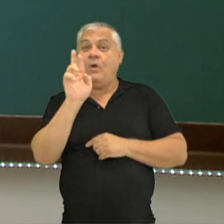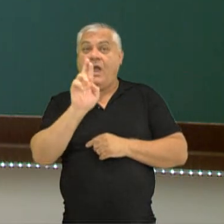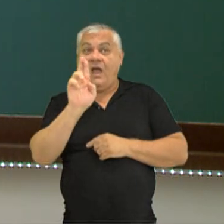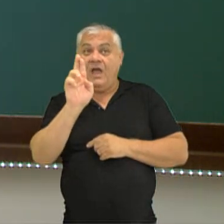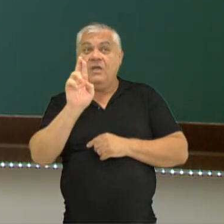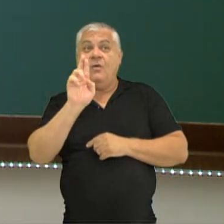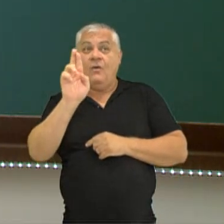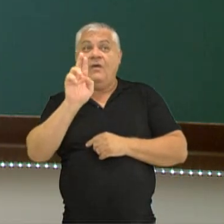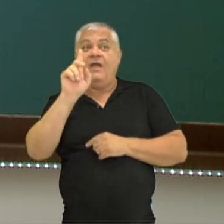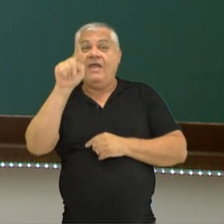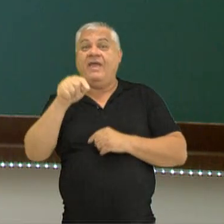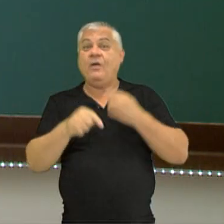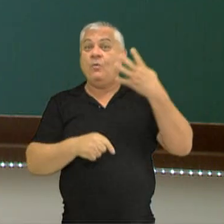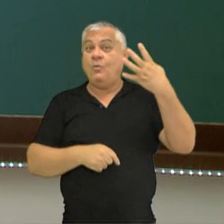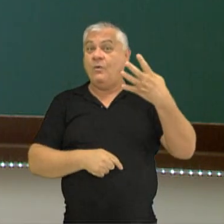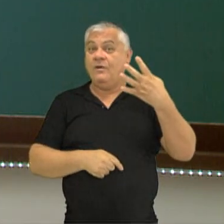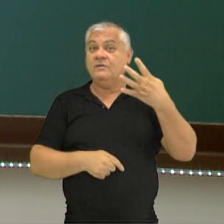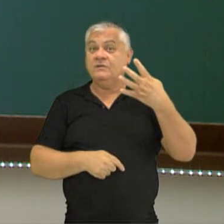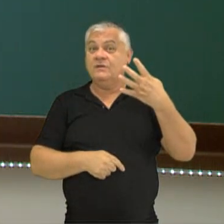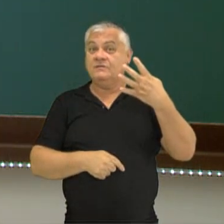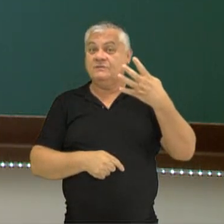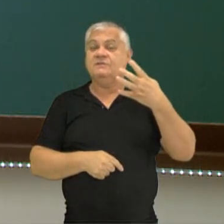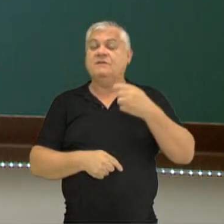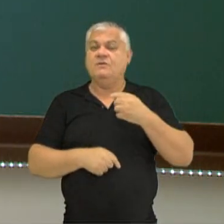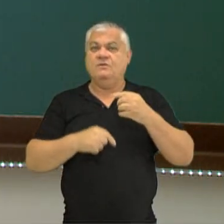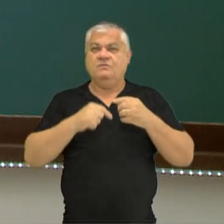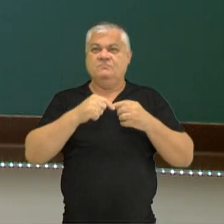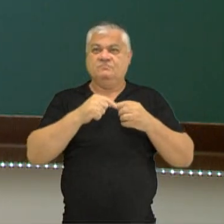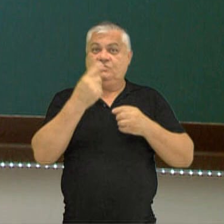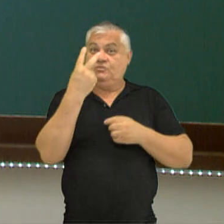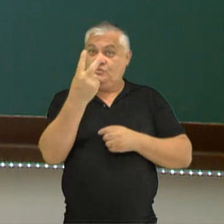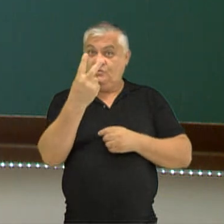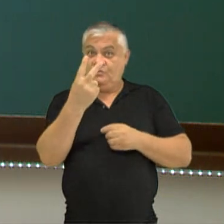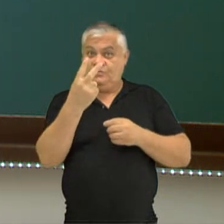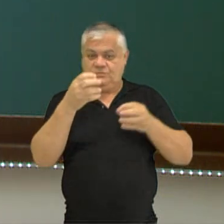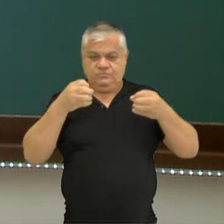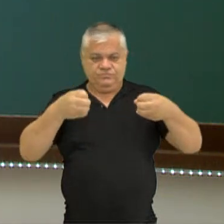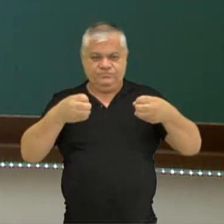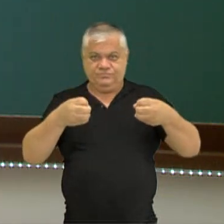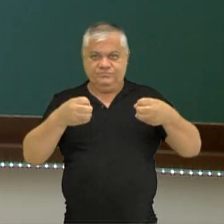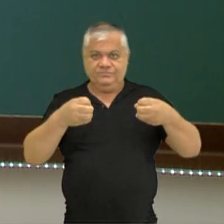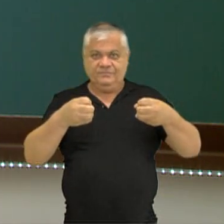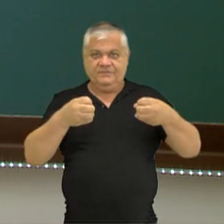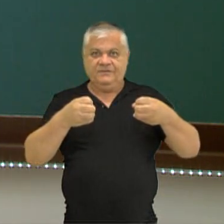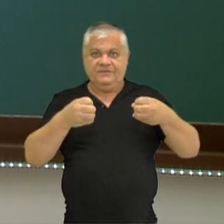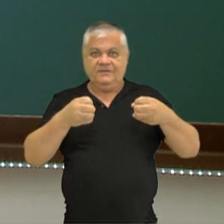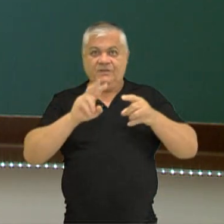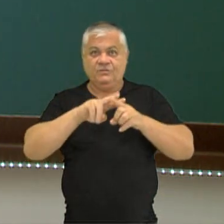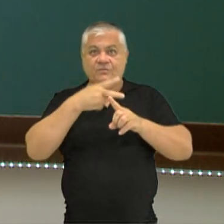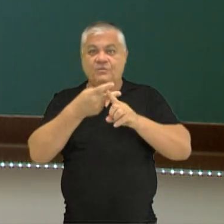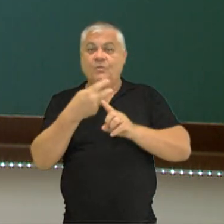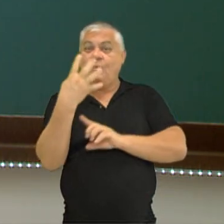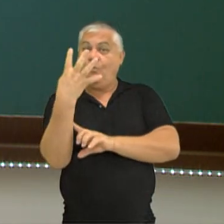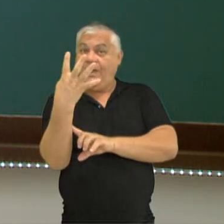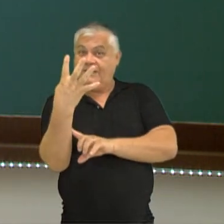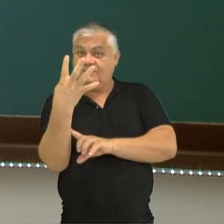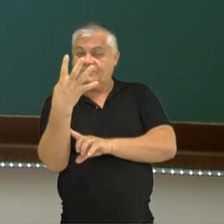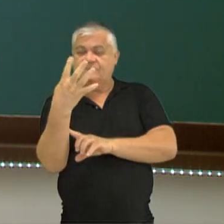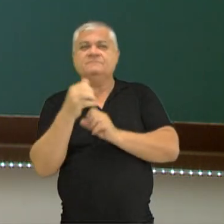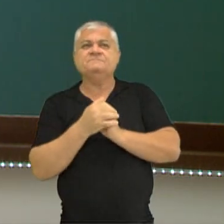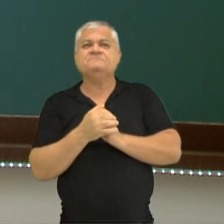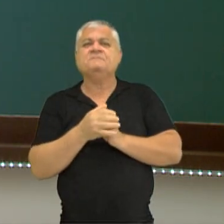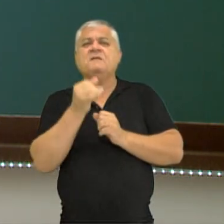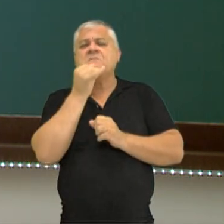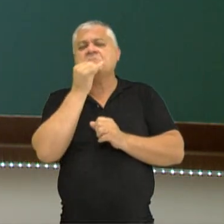que o raio do cilindro são 2 cilindros. Um cilindro que foi aumentado o raio em 4 unidades,